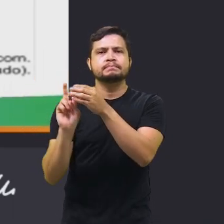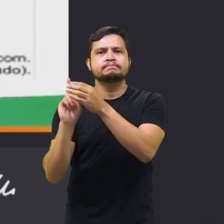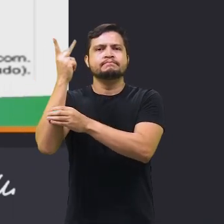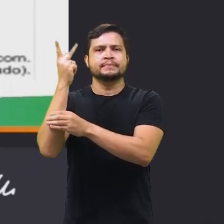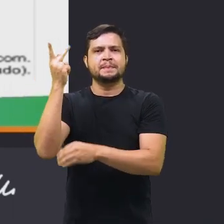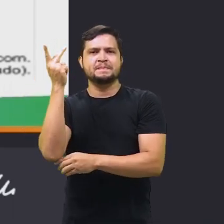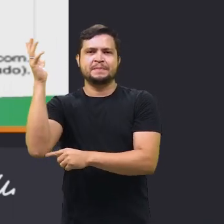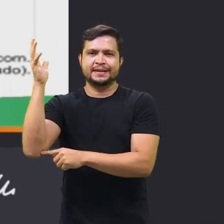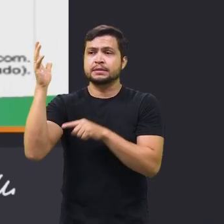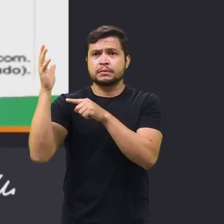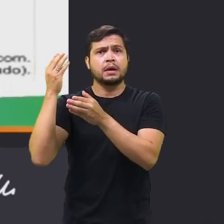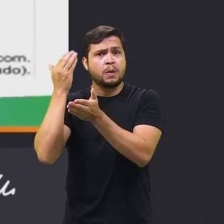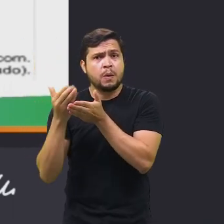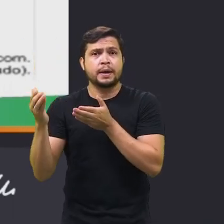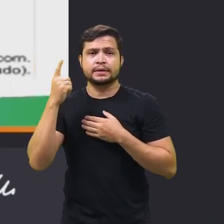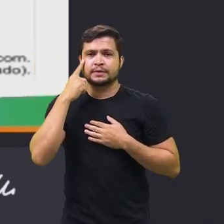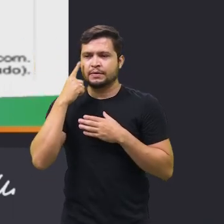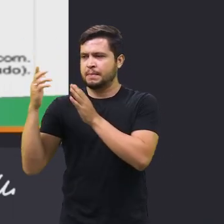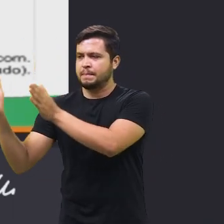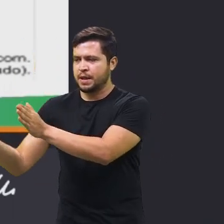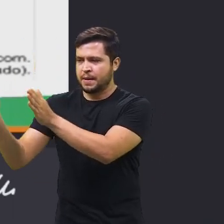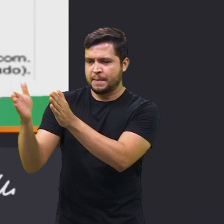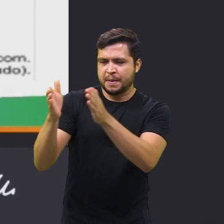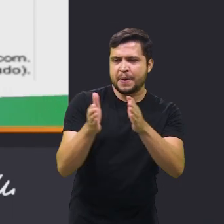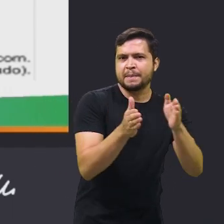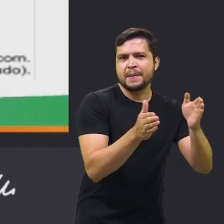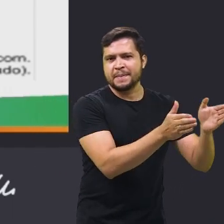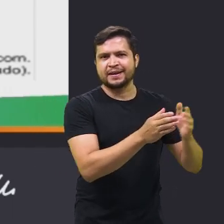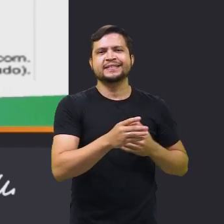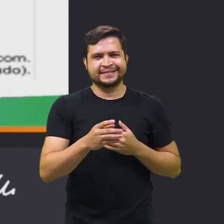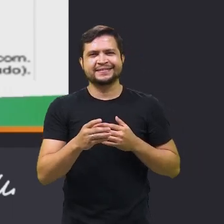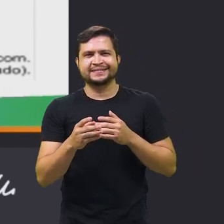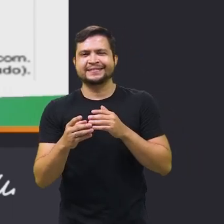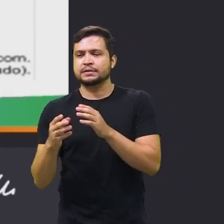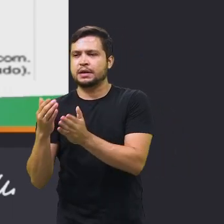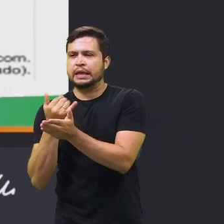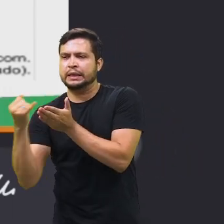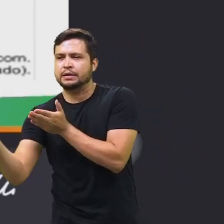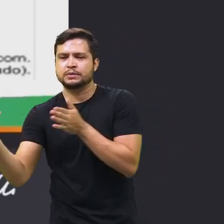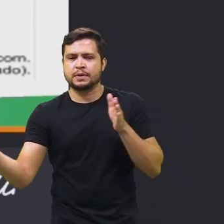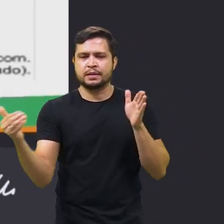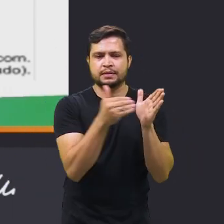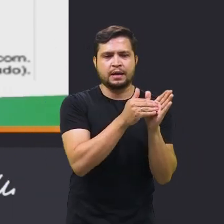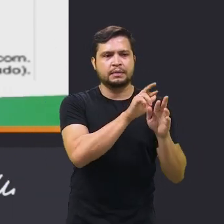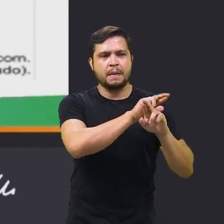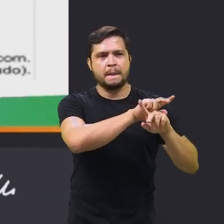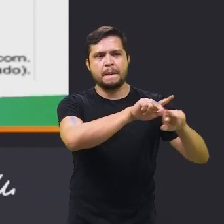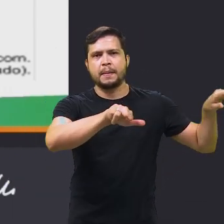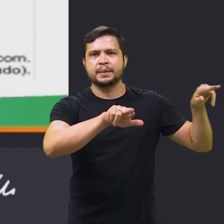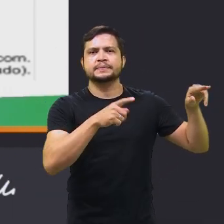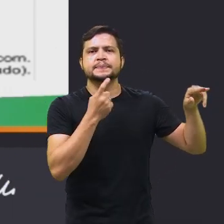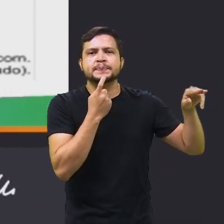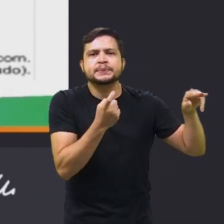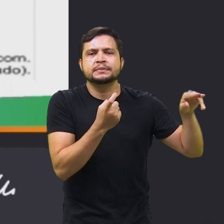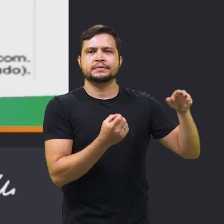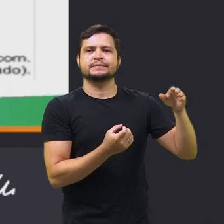mostrando desde as mais basais, aqui nessa parte inferior, até as mais derivadas, as mais